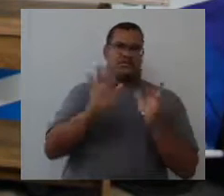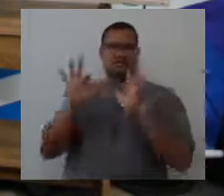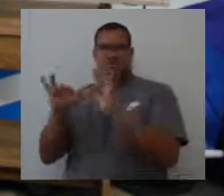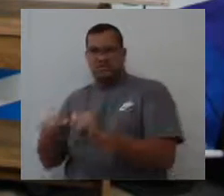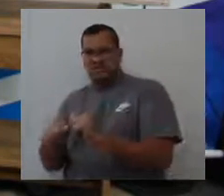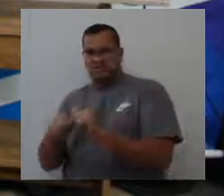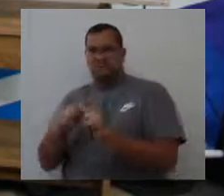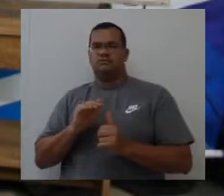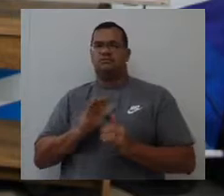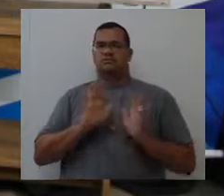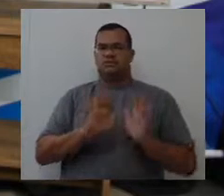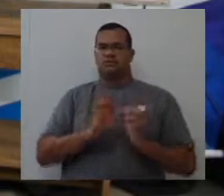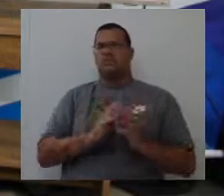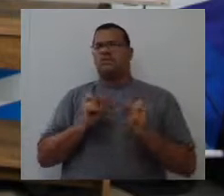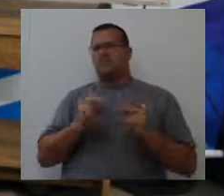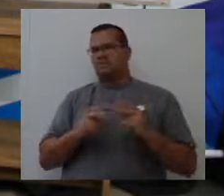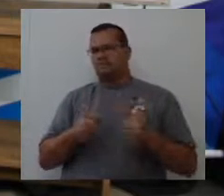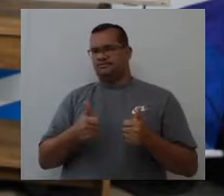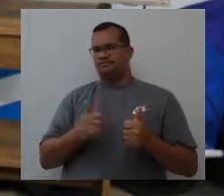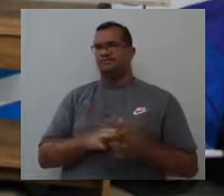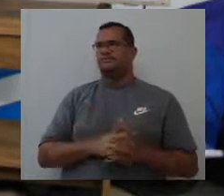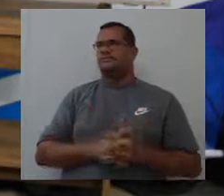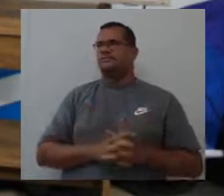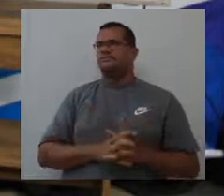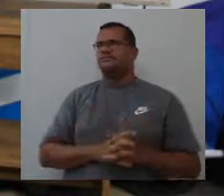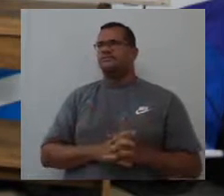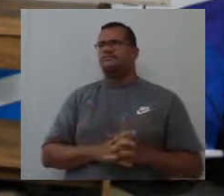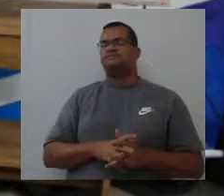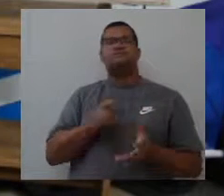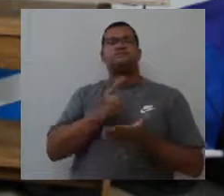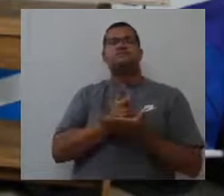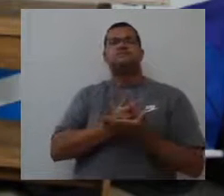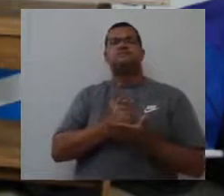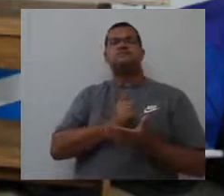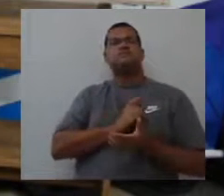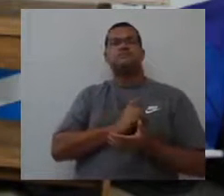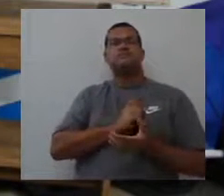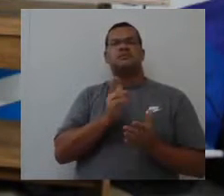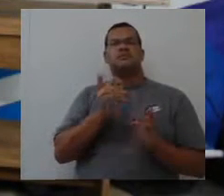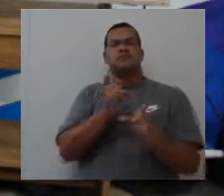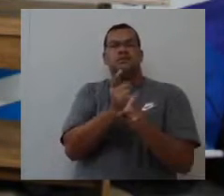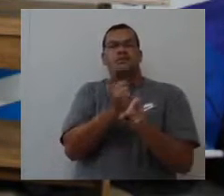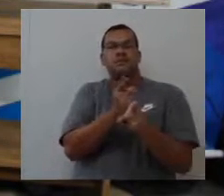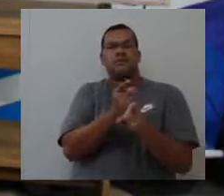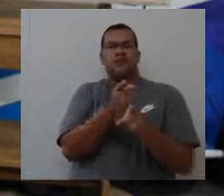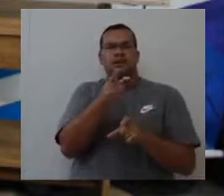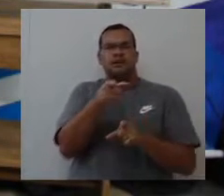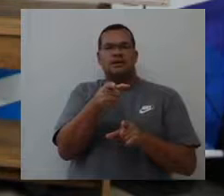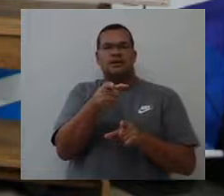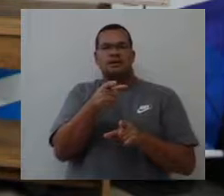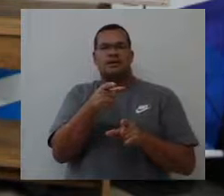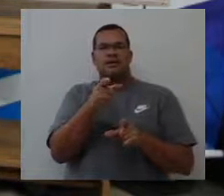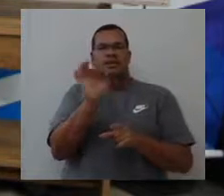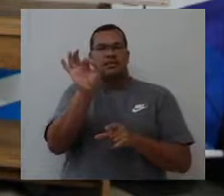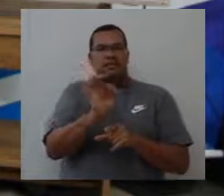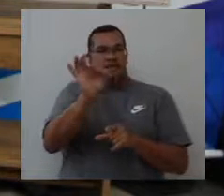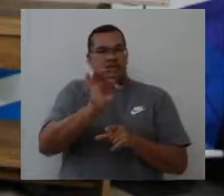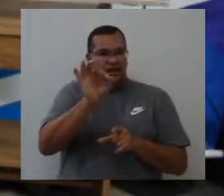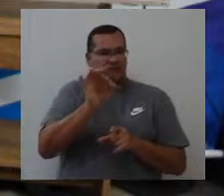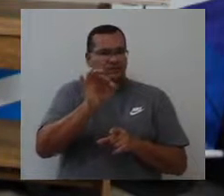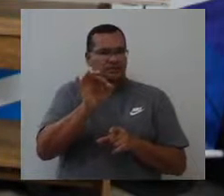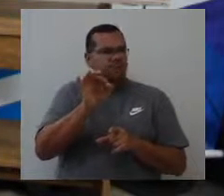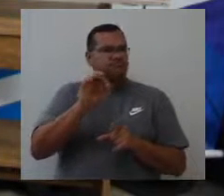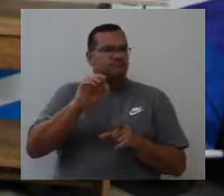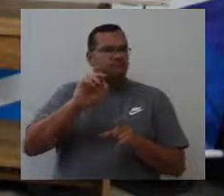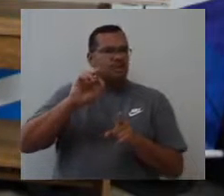preço final, beleza? Olha agora, toda vez que eu quiser encontrar a taxa percentual de aumento